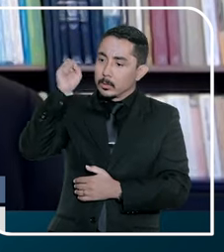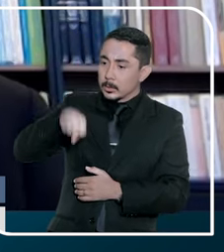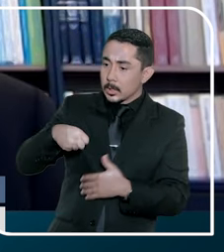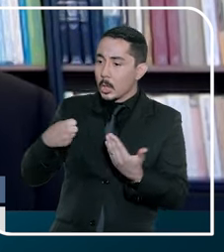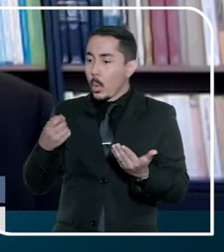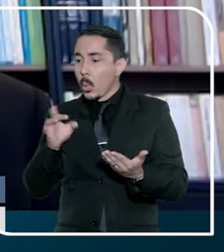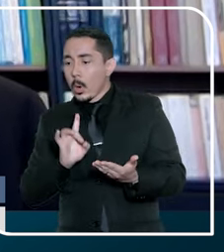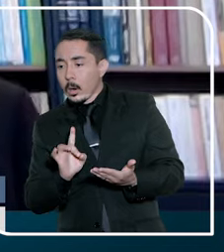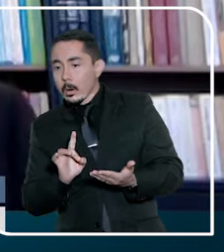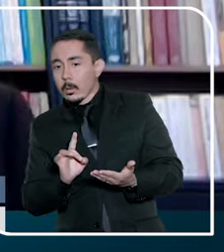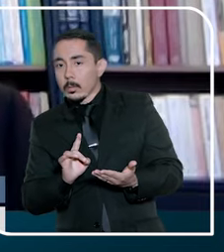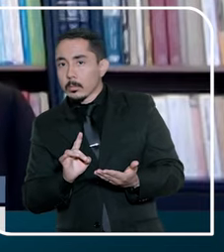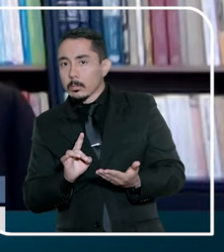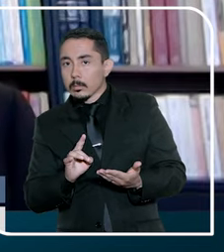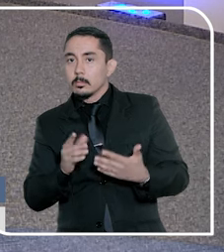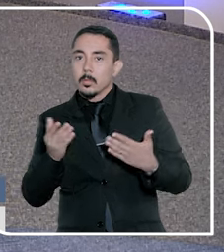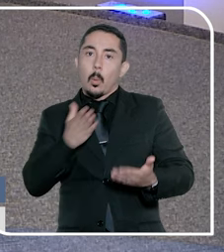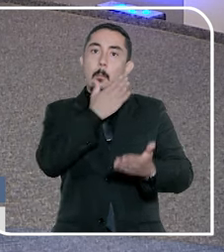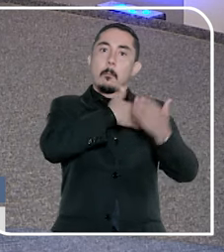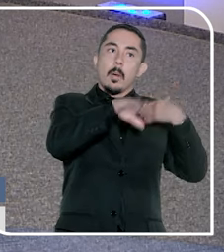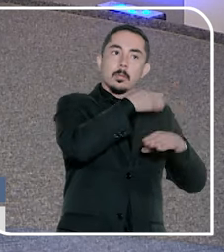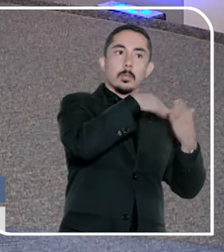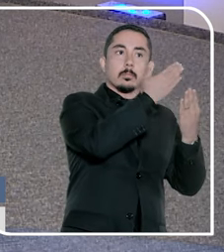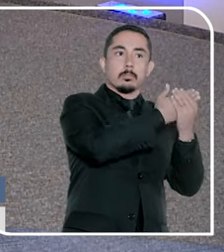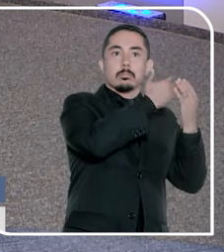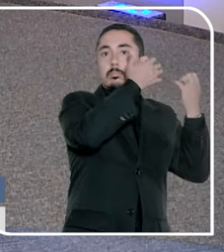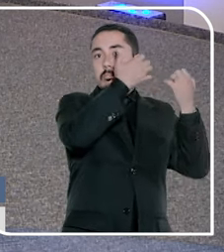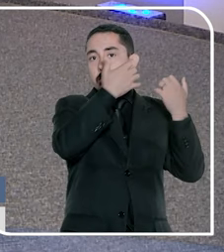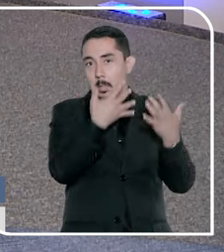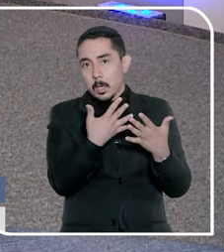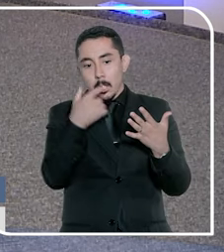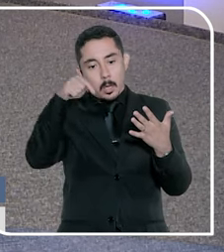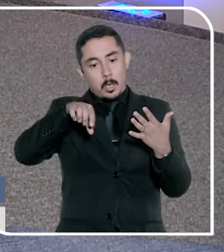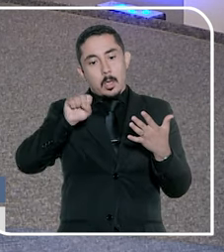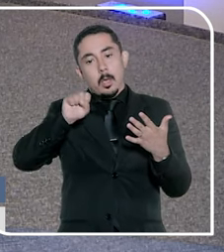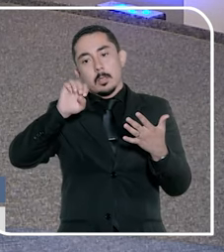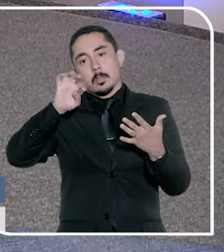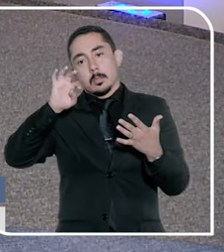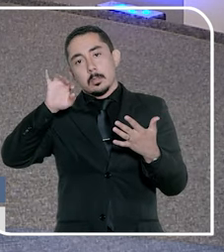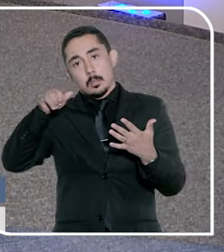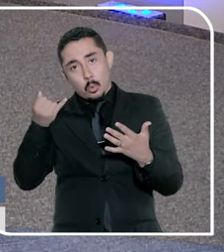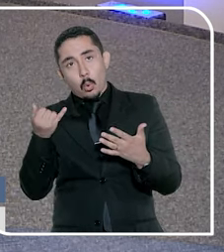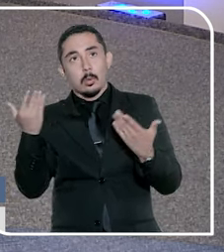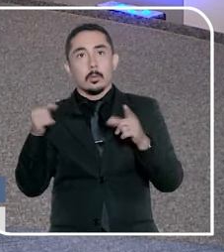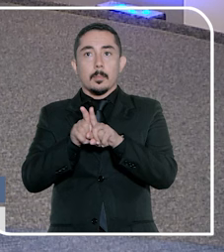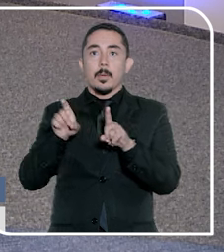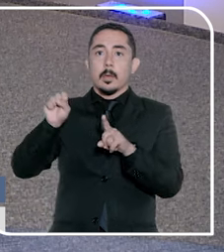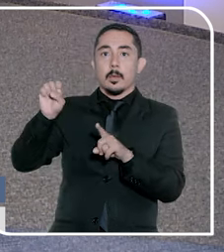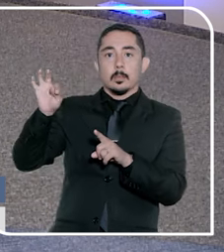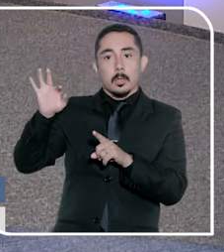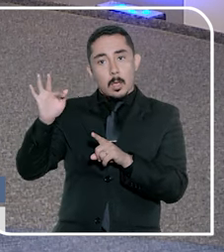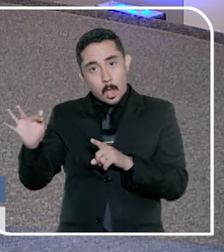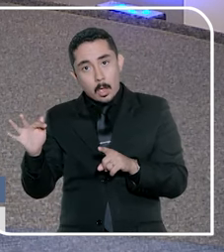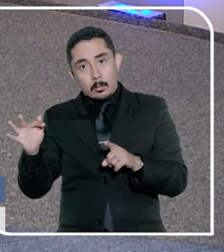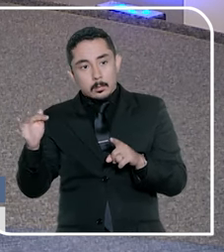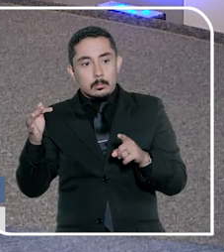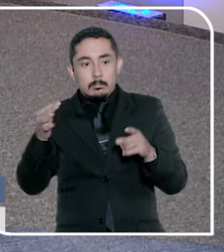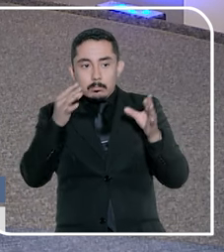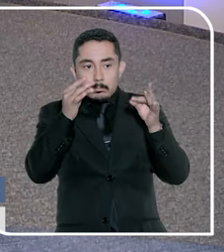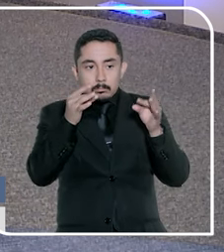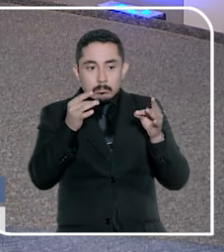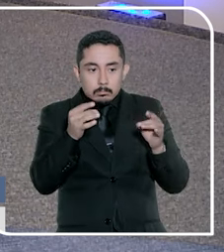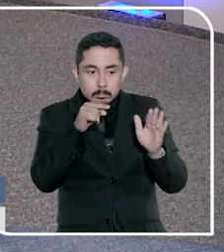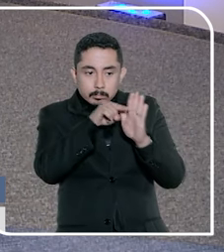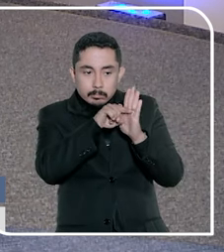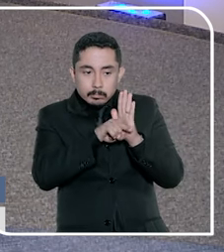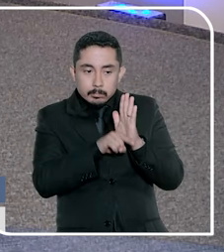tanto do o SCF qu do scj trabalham com esses critérios eles relaciona A AT vários aspectos que